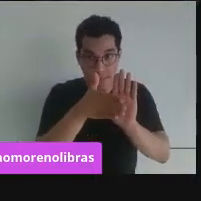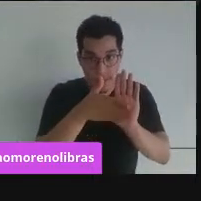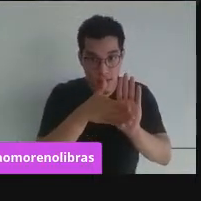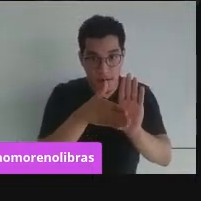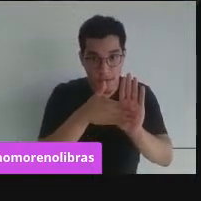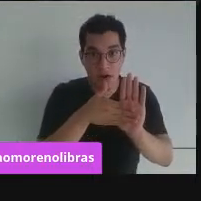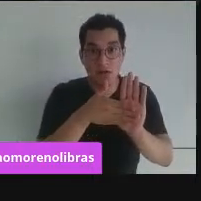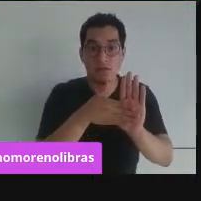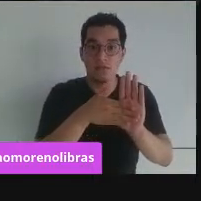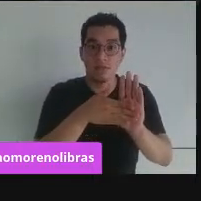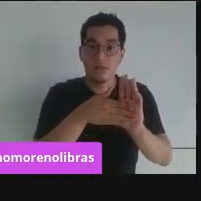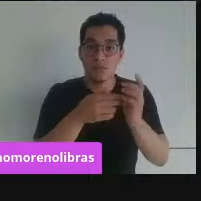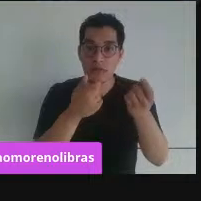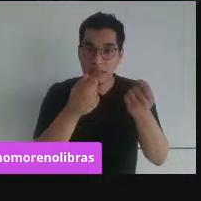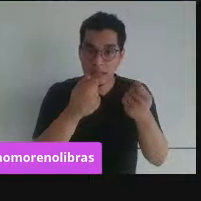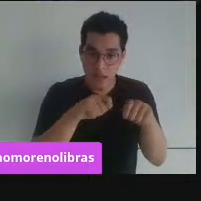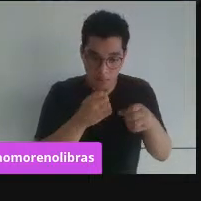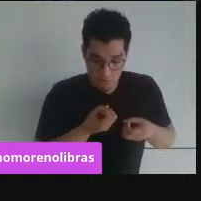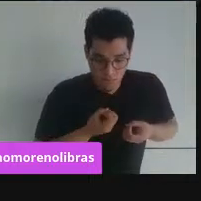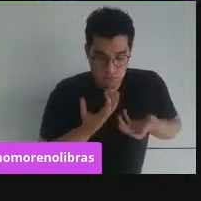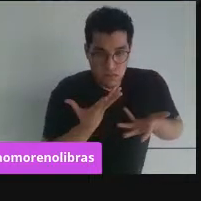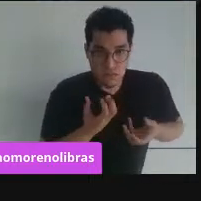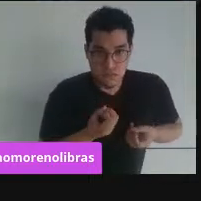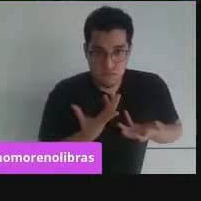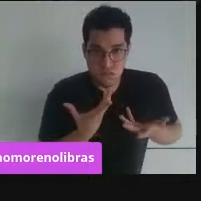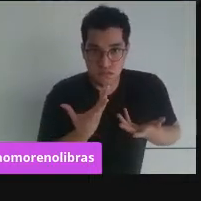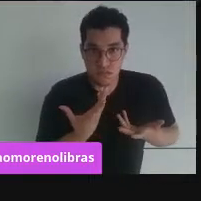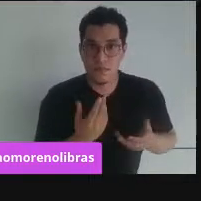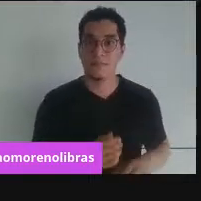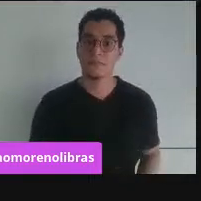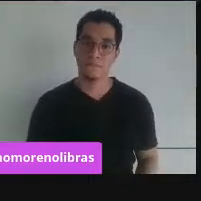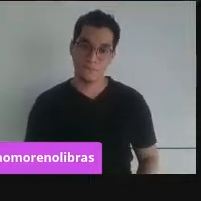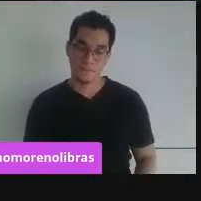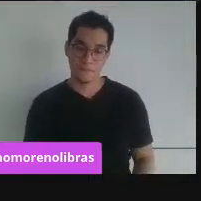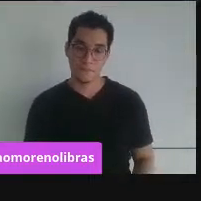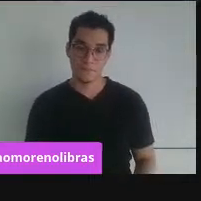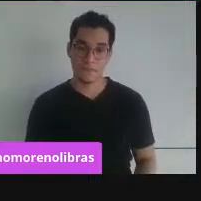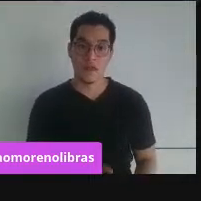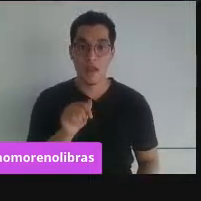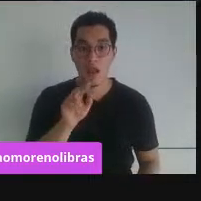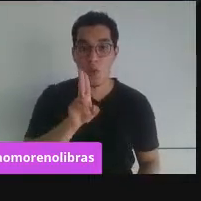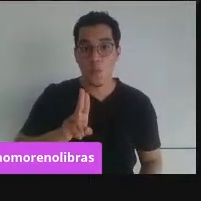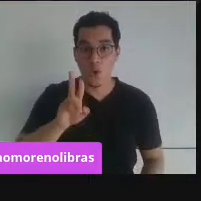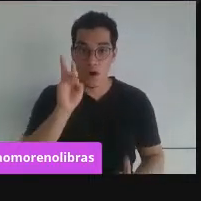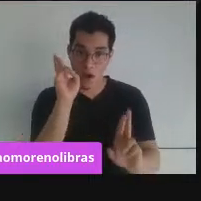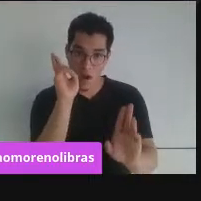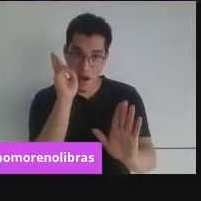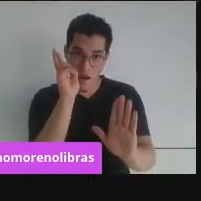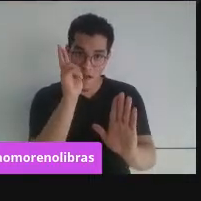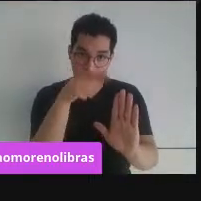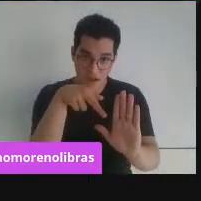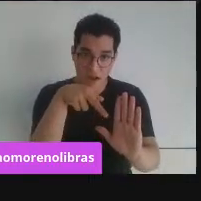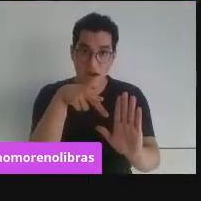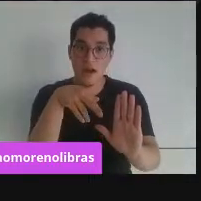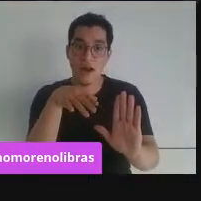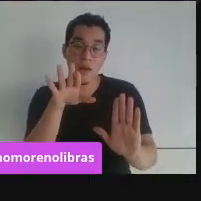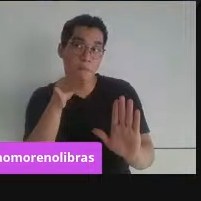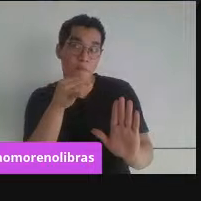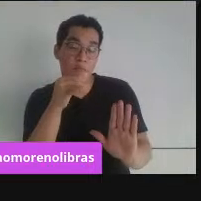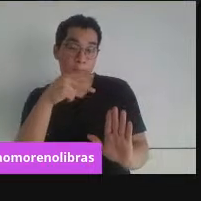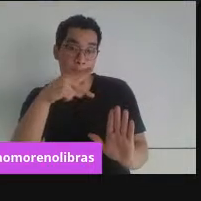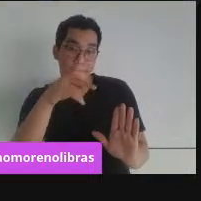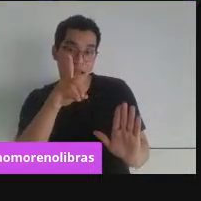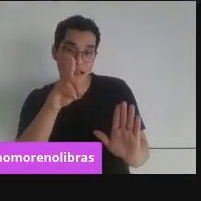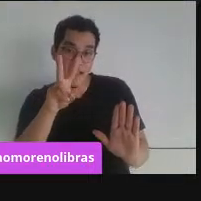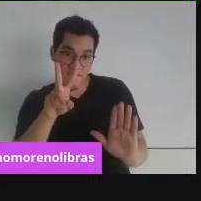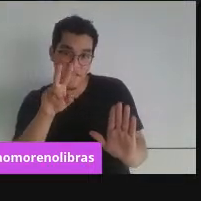em uma predicação, de forma a indicar, via a referenciação a estados do mundo, o PDV do